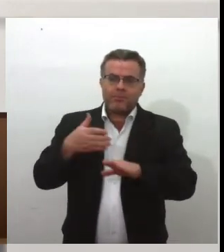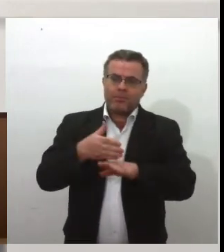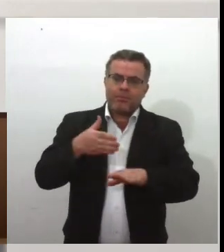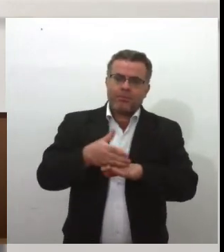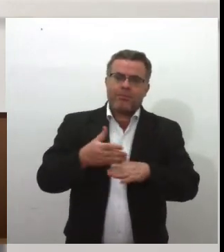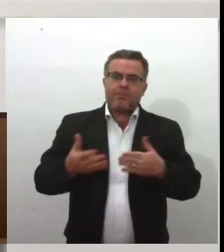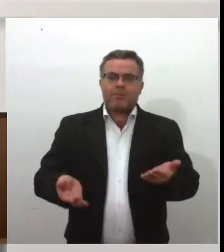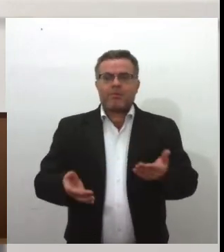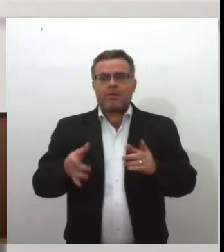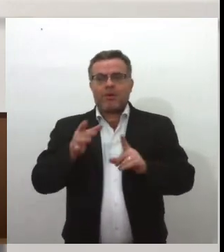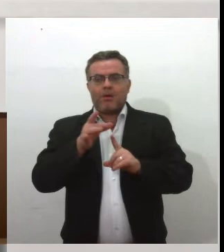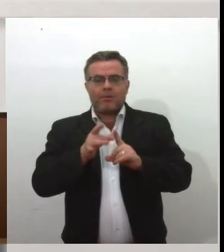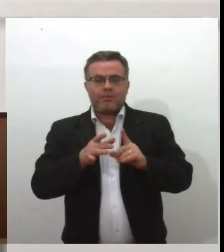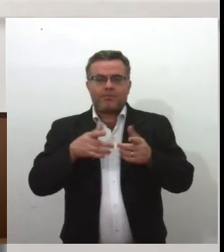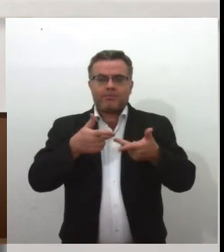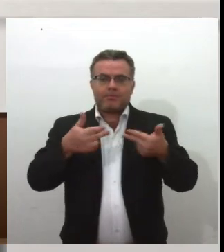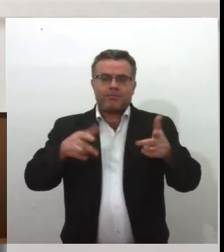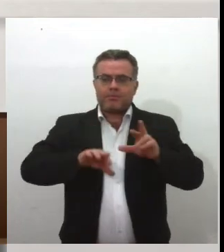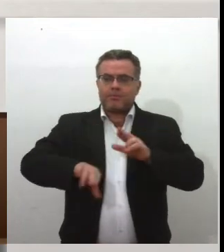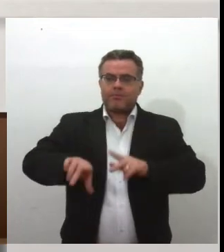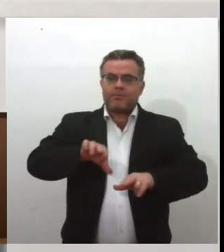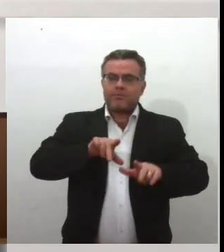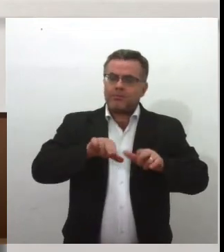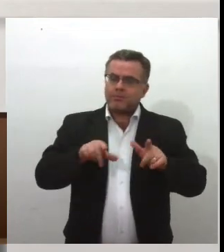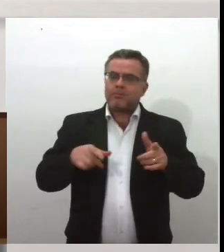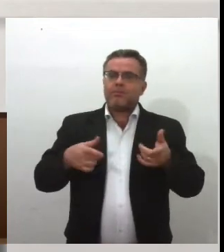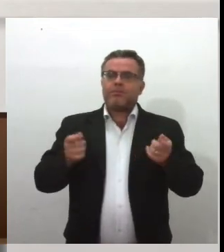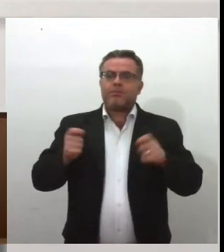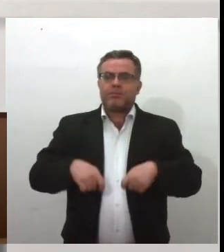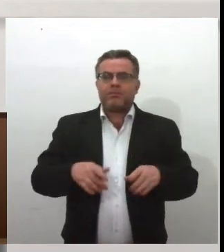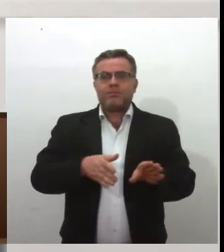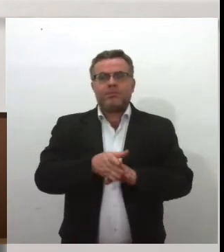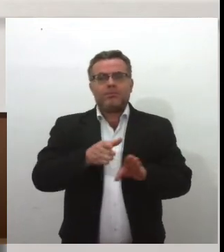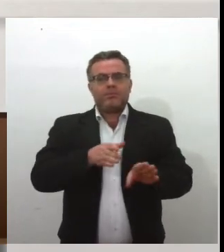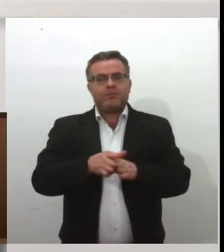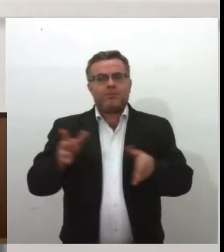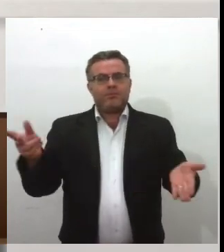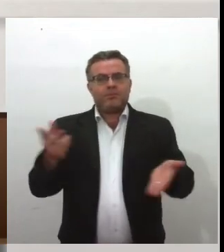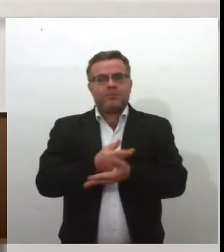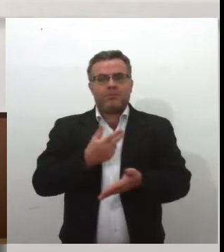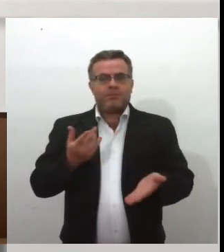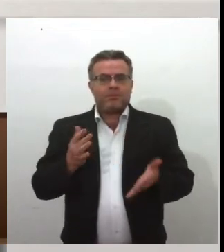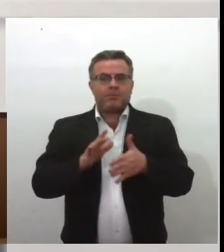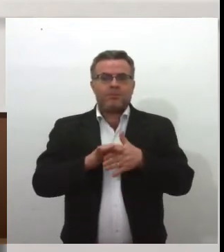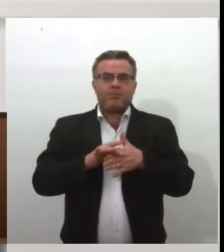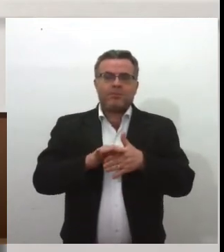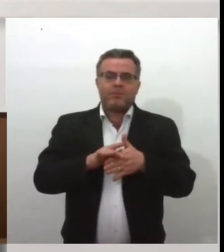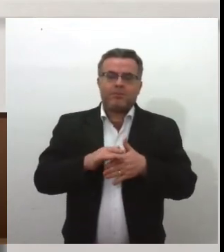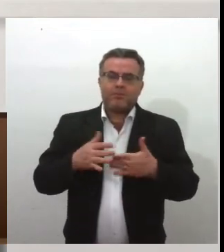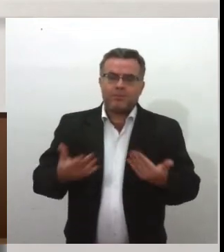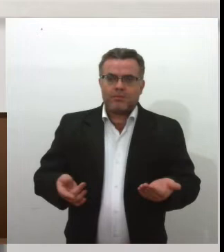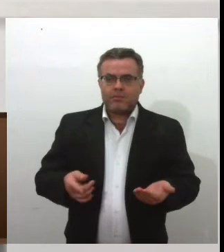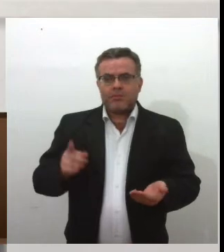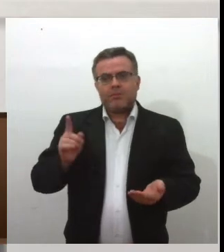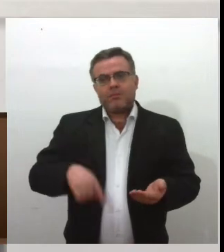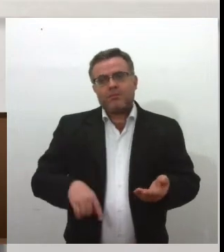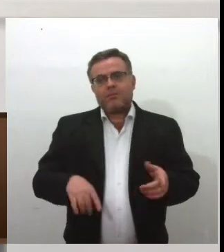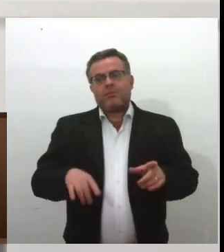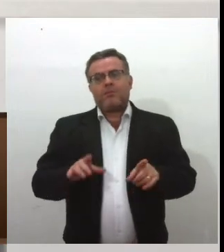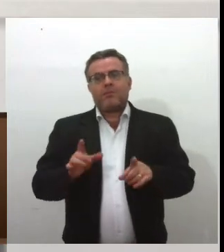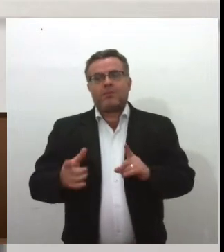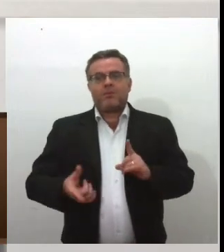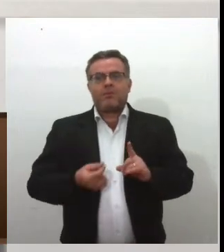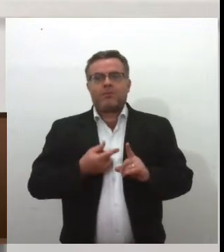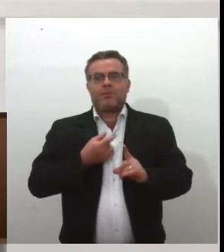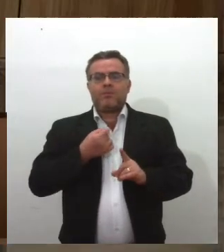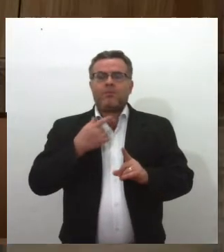do pênis, que é outra coisa que também causa adoecimento da população masculina, é o câncer de pênis. Verdade. O câncer